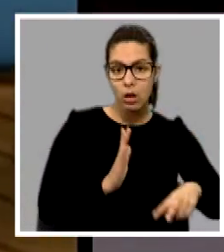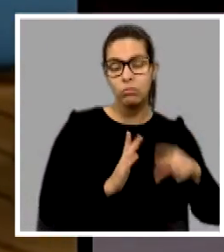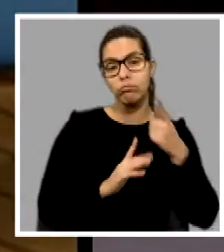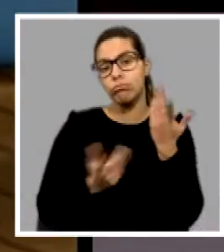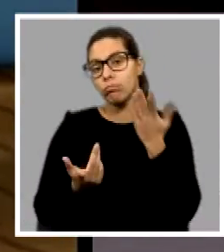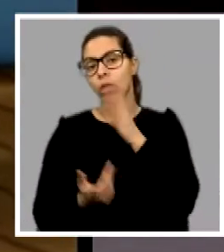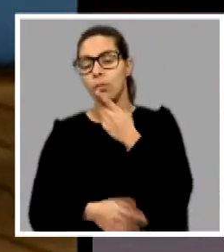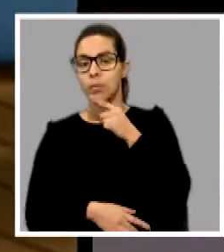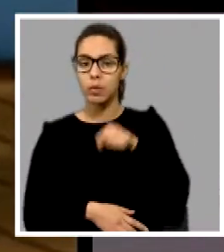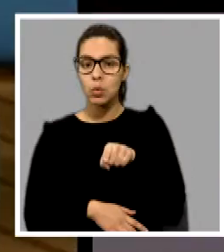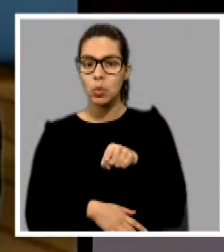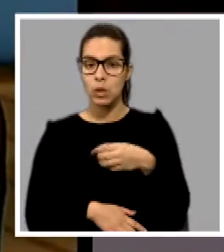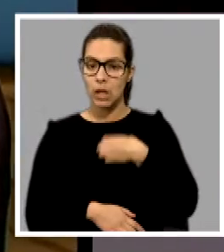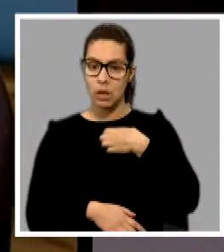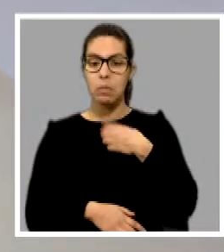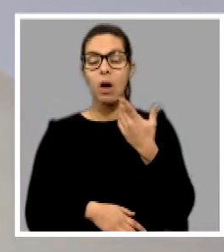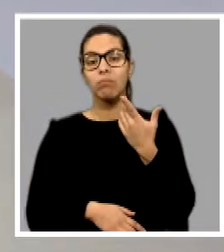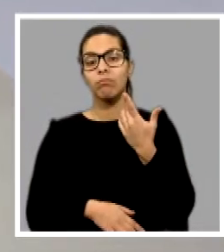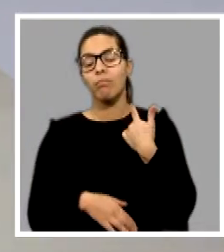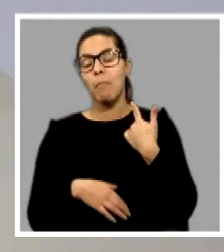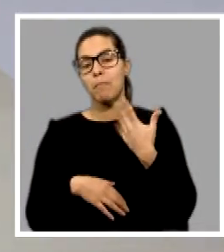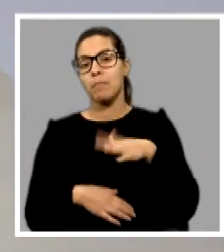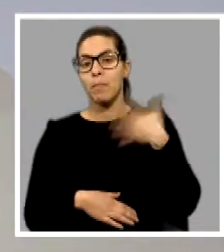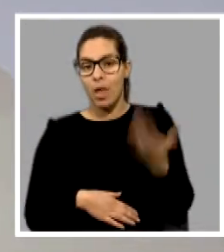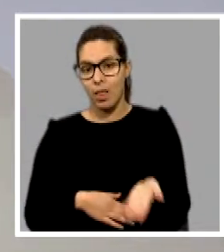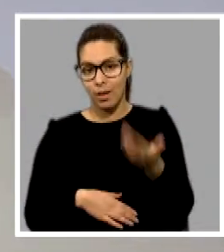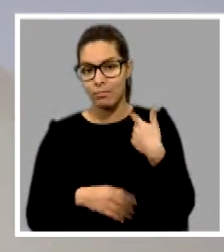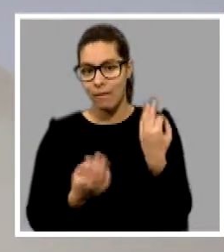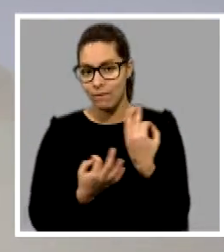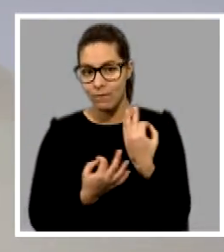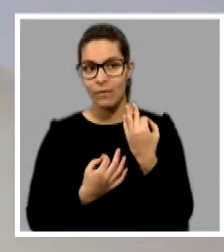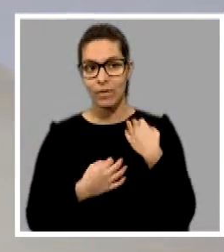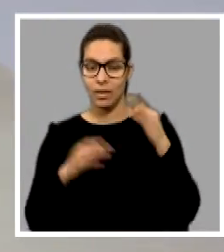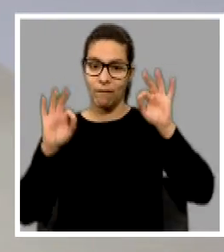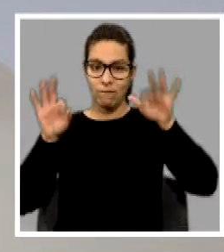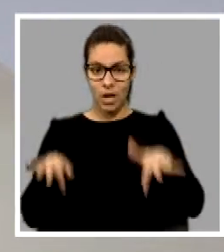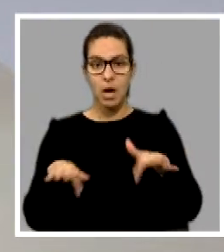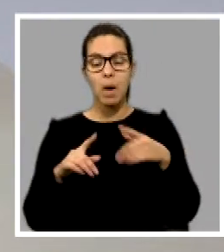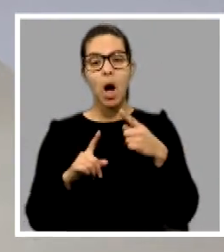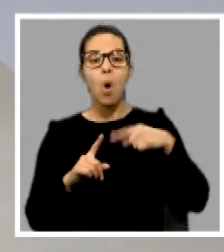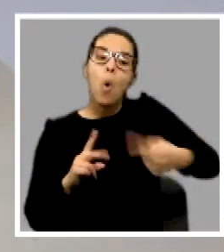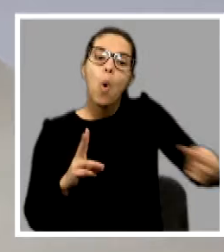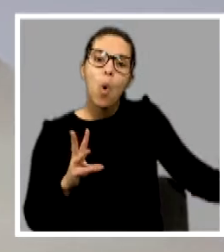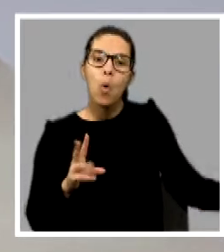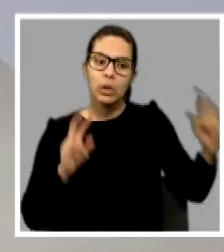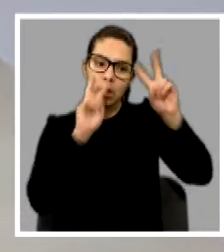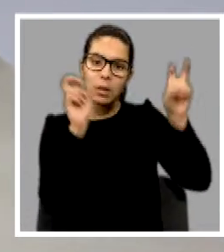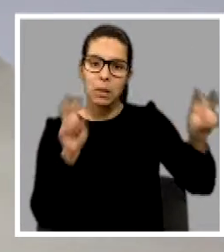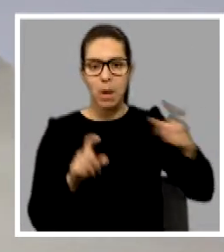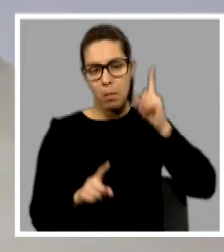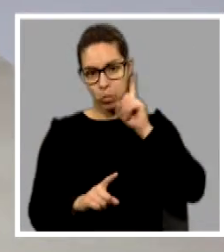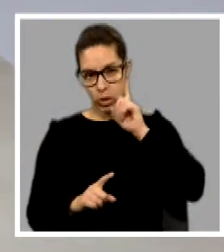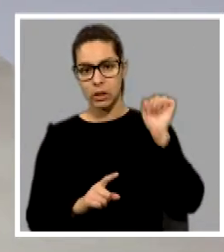passava. E, portanto, eu acho que resultou muito bem. Tenho pena que tenha acabado, mas isso porque há outras coisas que têm que se